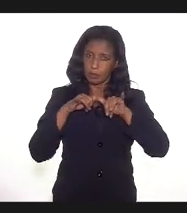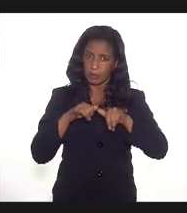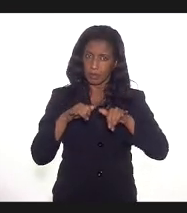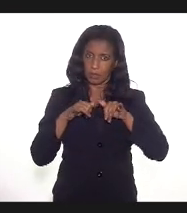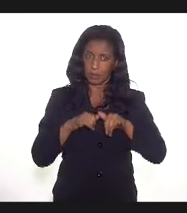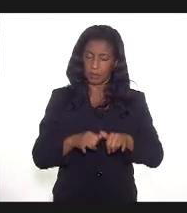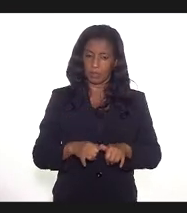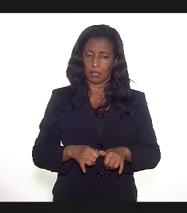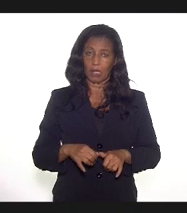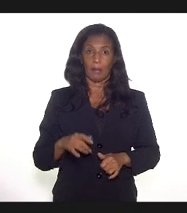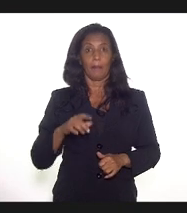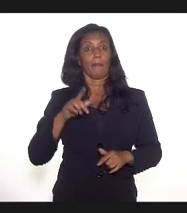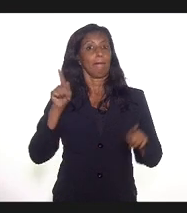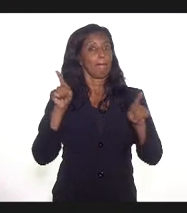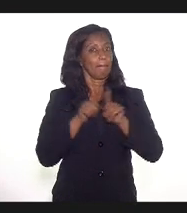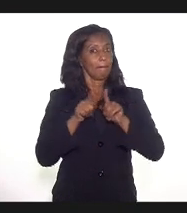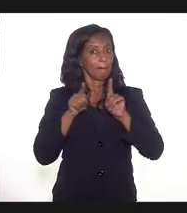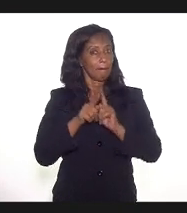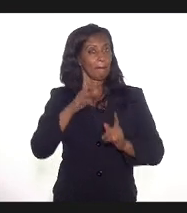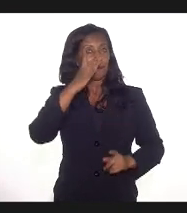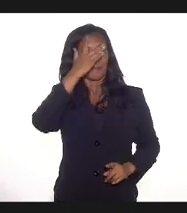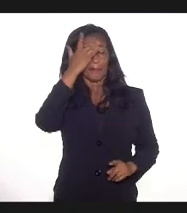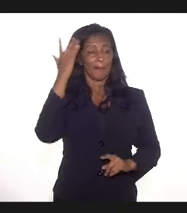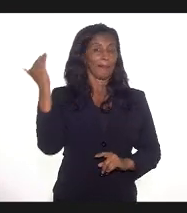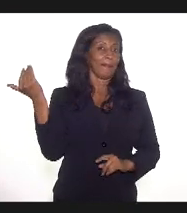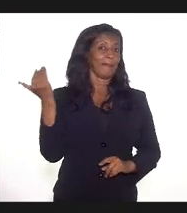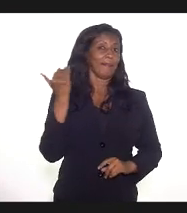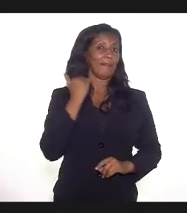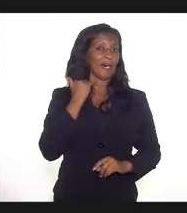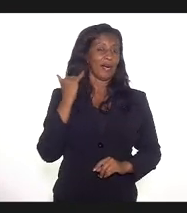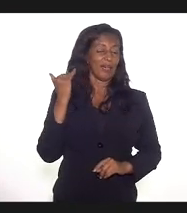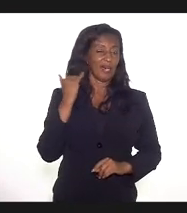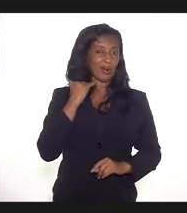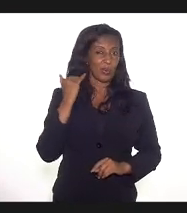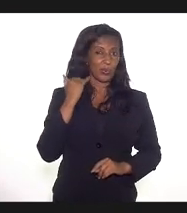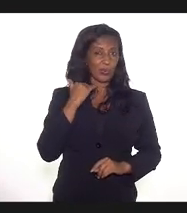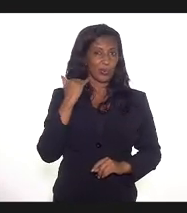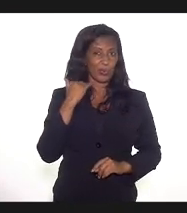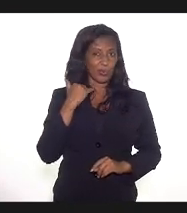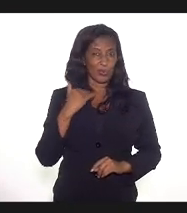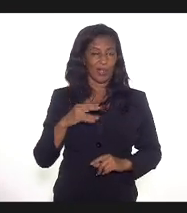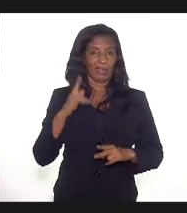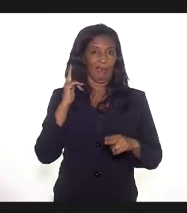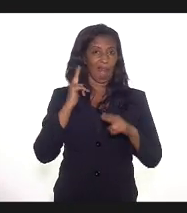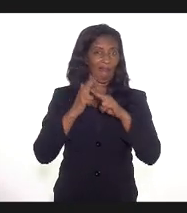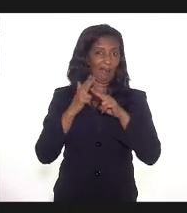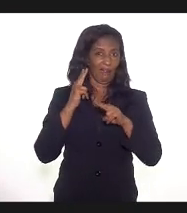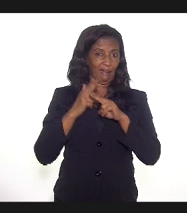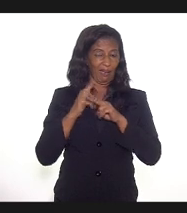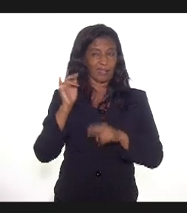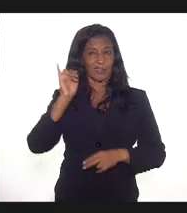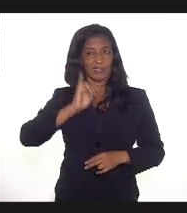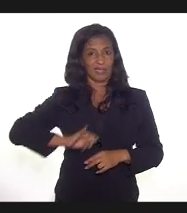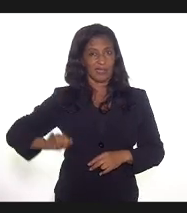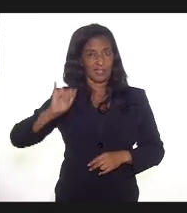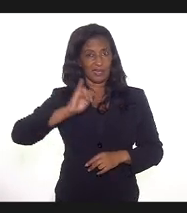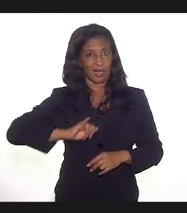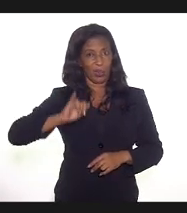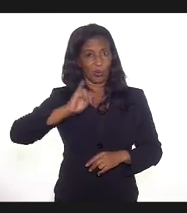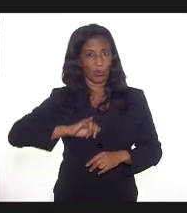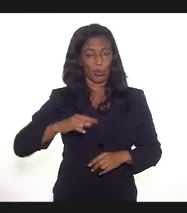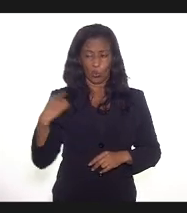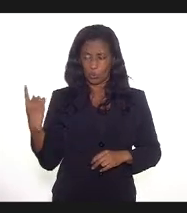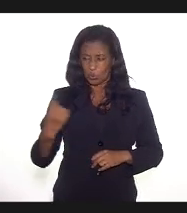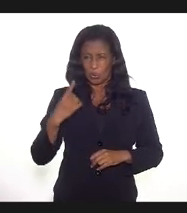O pessoal de banco também me procurou, o pessoal do banco, o pessoal da Caixa Econômica, do Itaú. Olha, nós somos essencial,